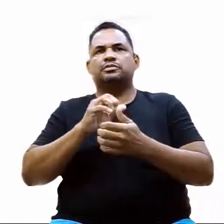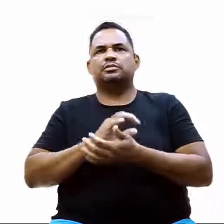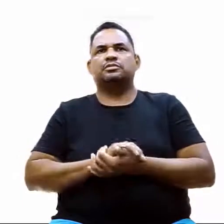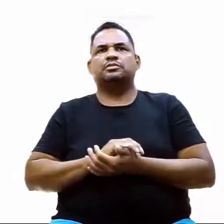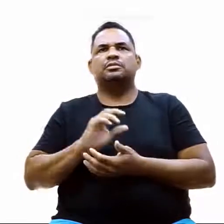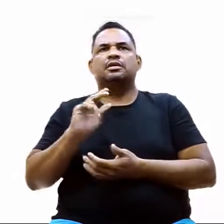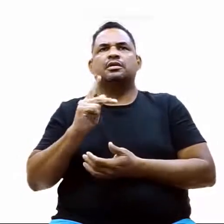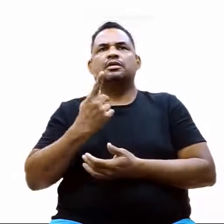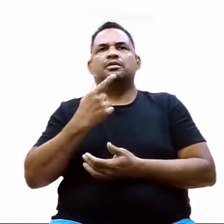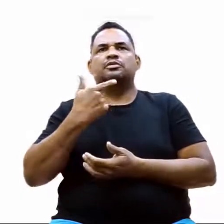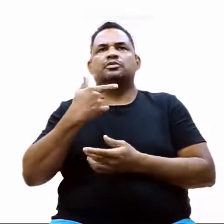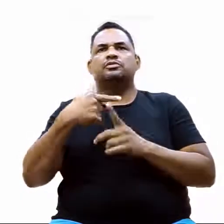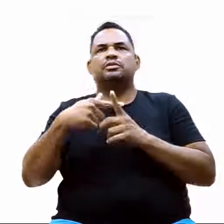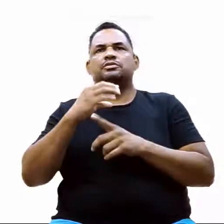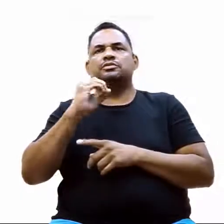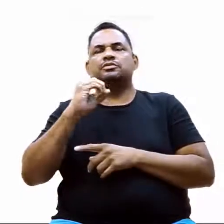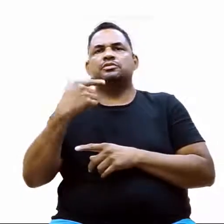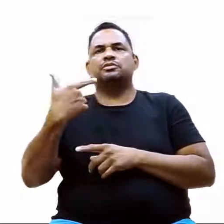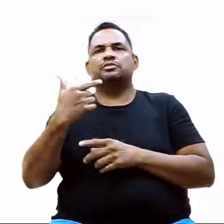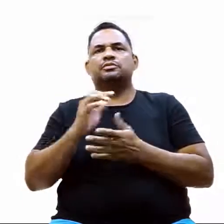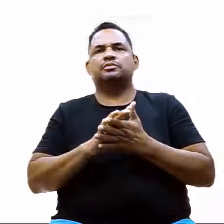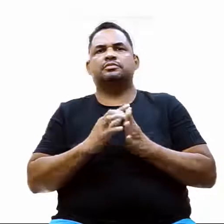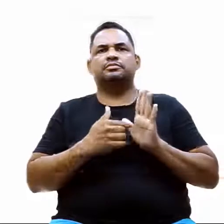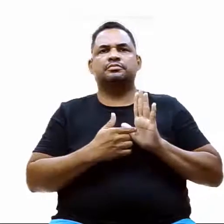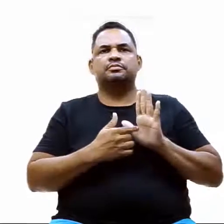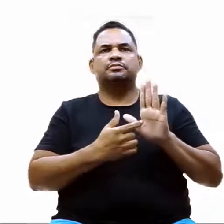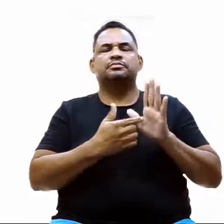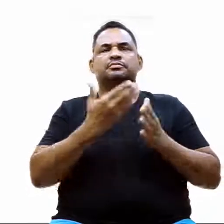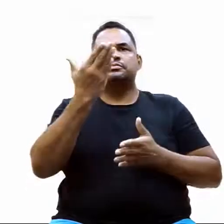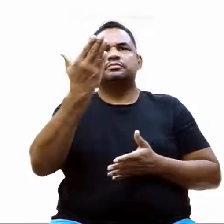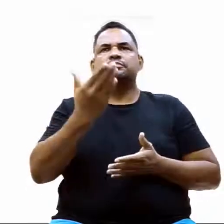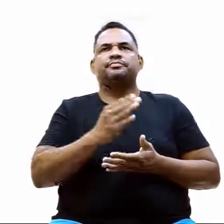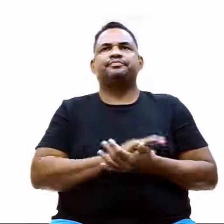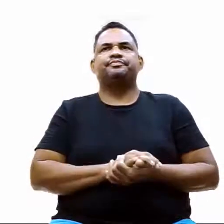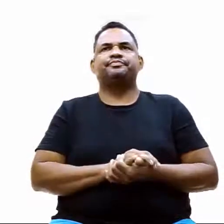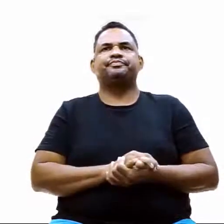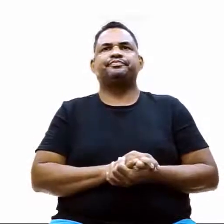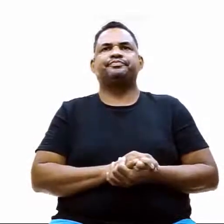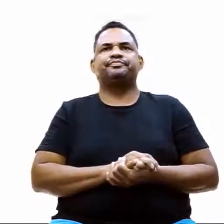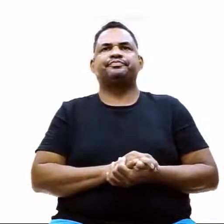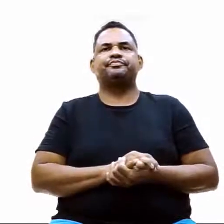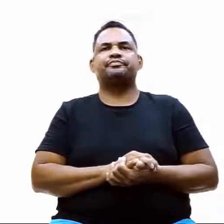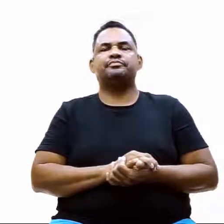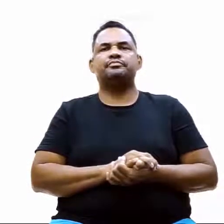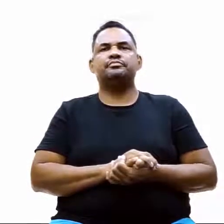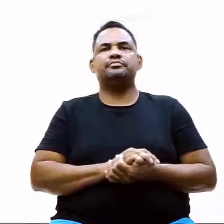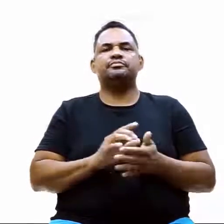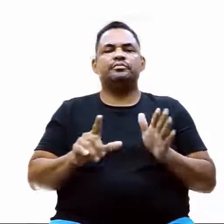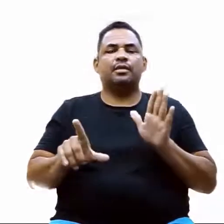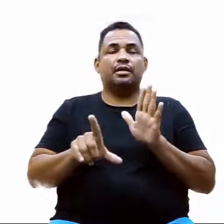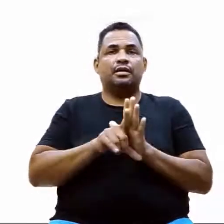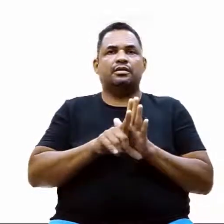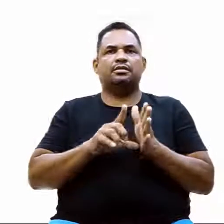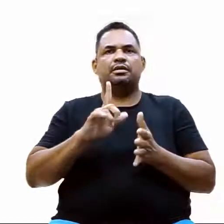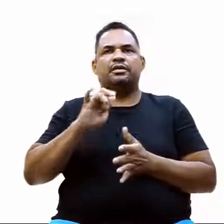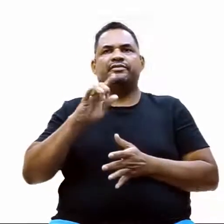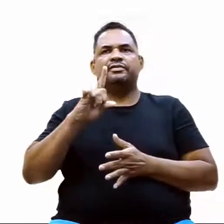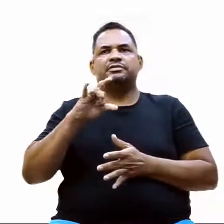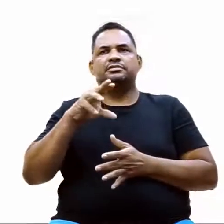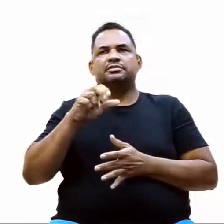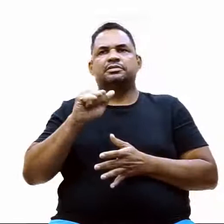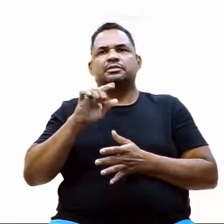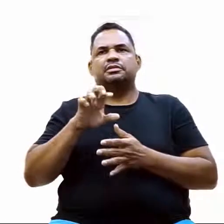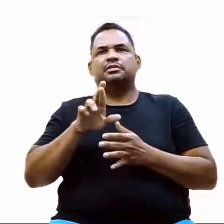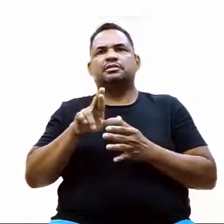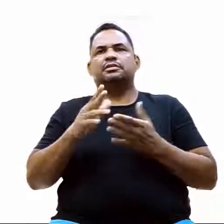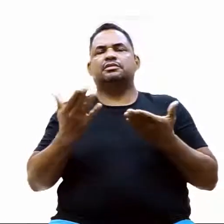O2. Ilustrando aqui, meus caros alunos, princípio ou a lei de Lavoisier, a lei da conservação da massa,